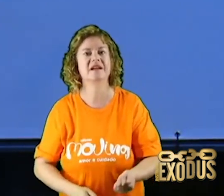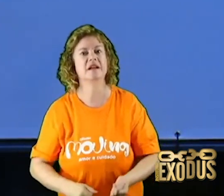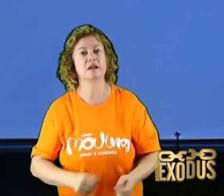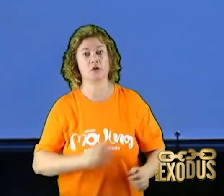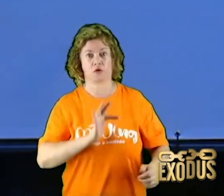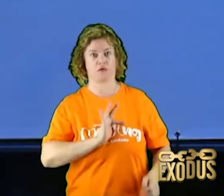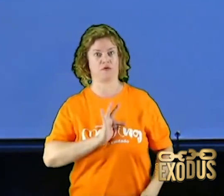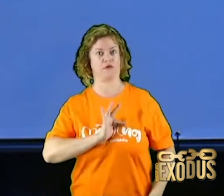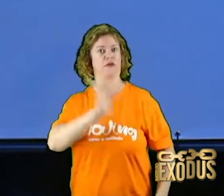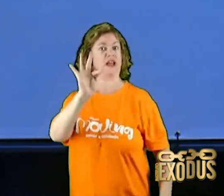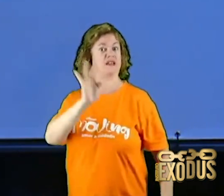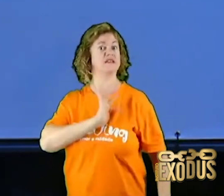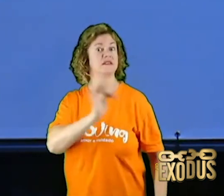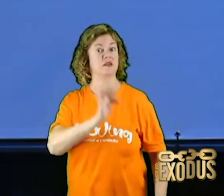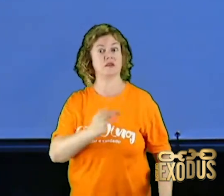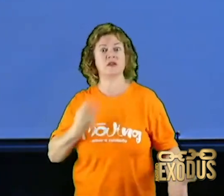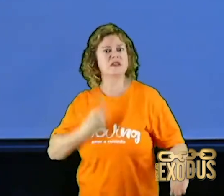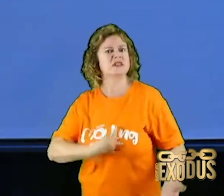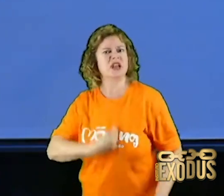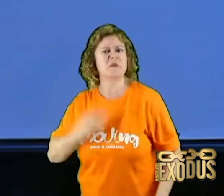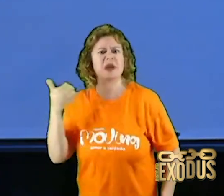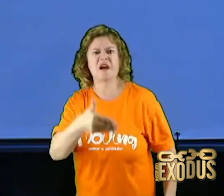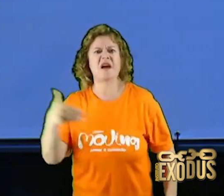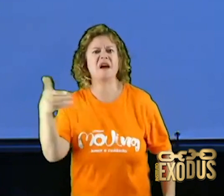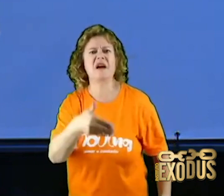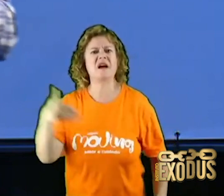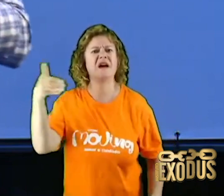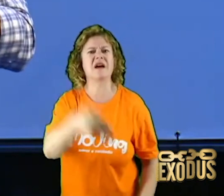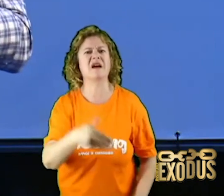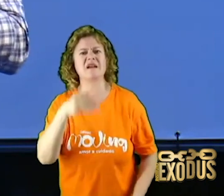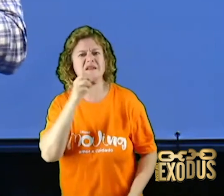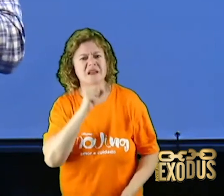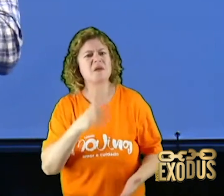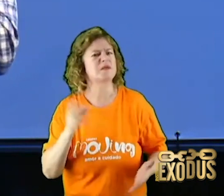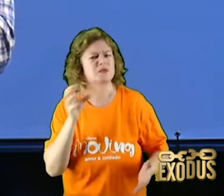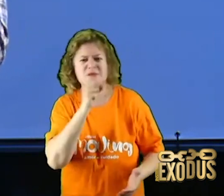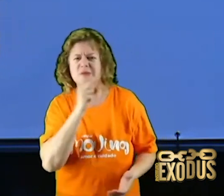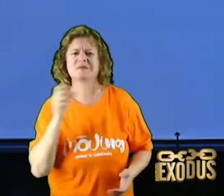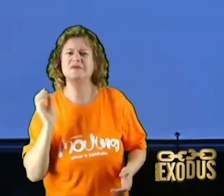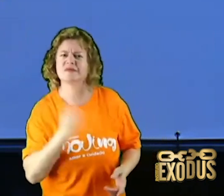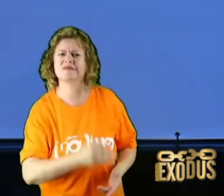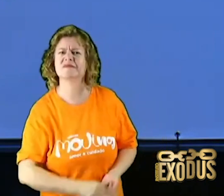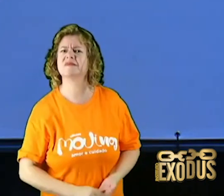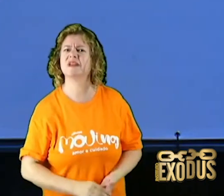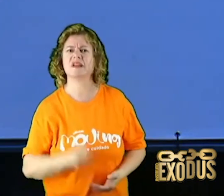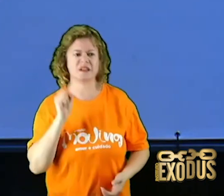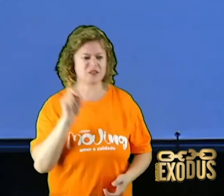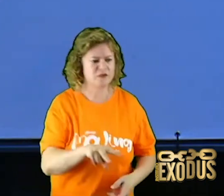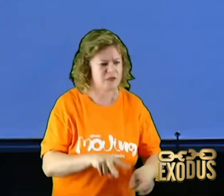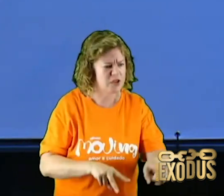para adorar o Deus deles. Estava o cego, aí o cego está vendo. Quem foi que te curou? Foi ele.